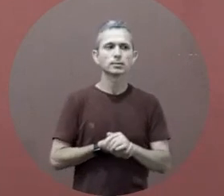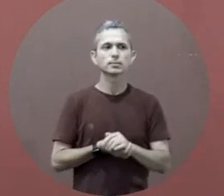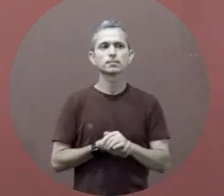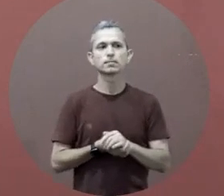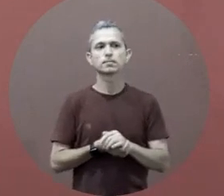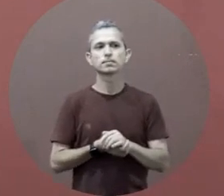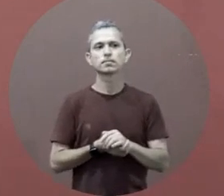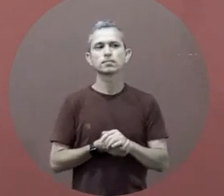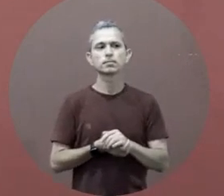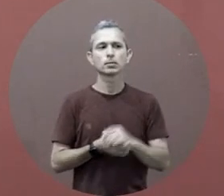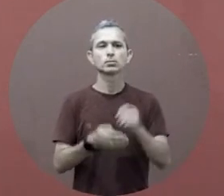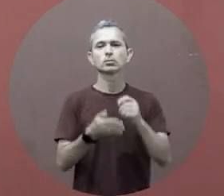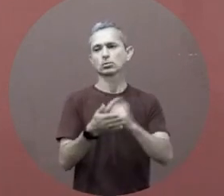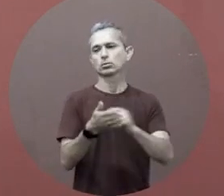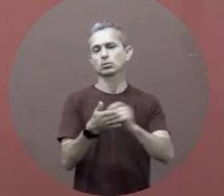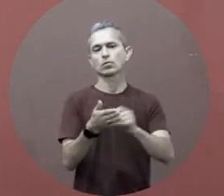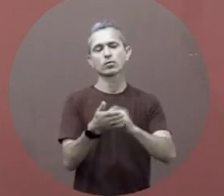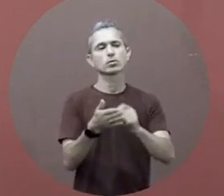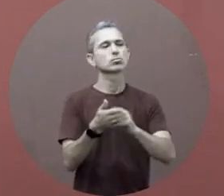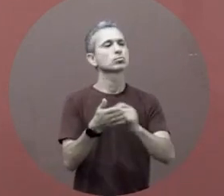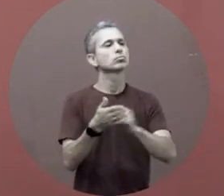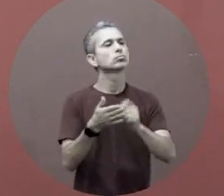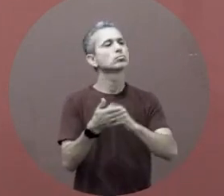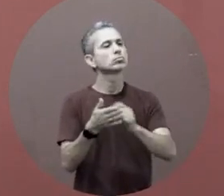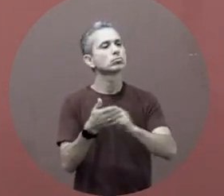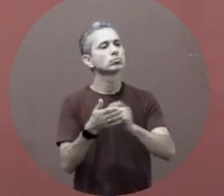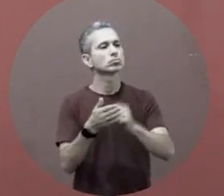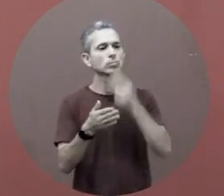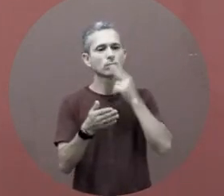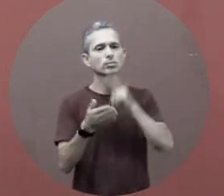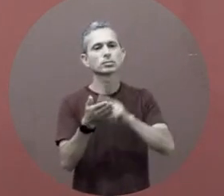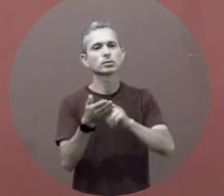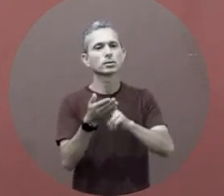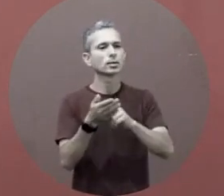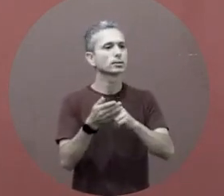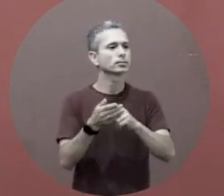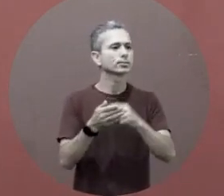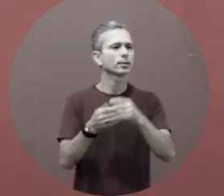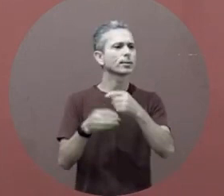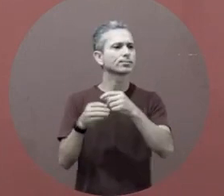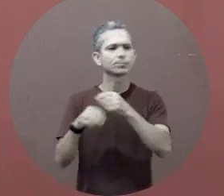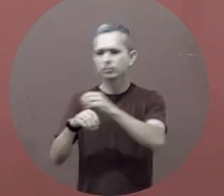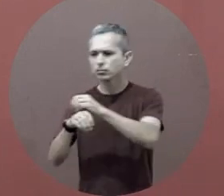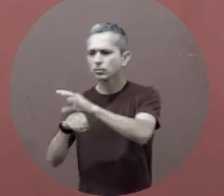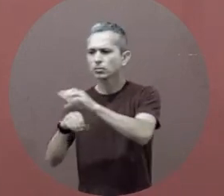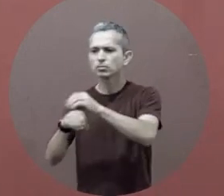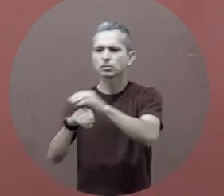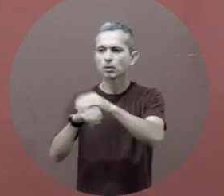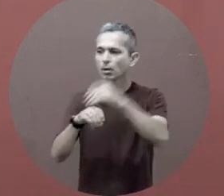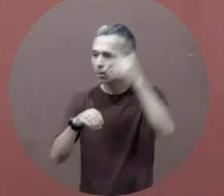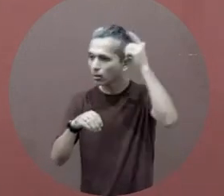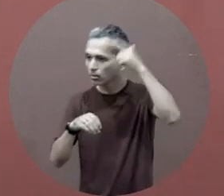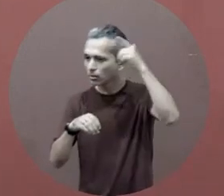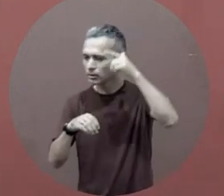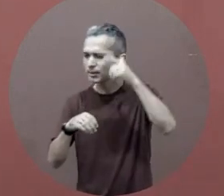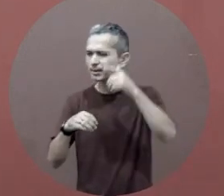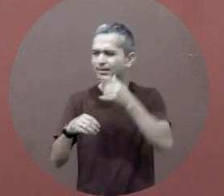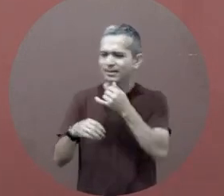tempo ele estava escrevendo essa carta a líderes e pessoas que estavam desanimadas na vida